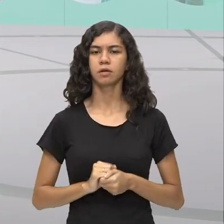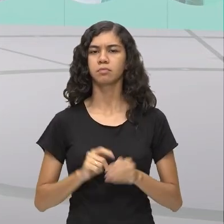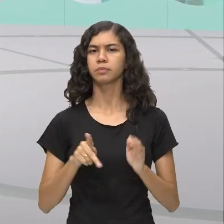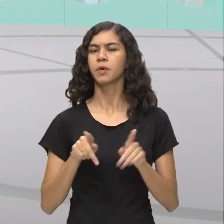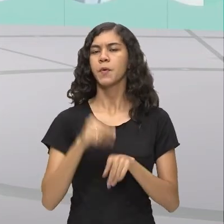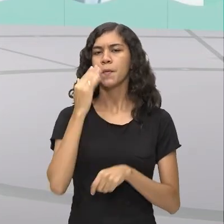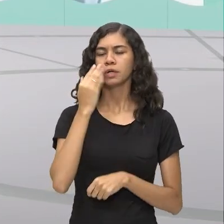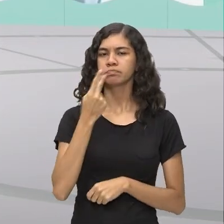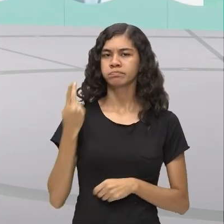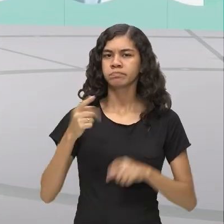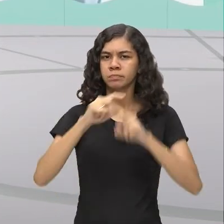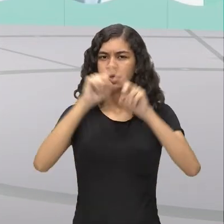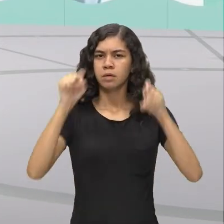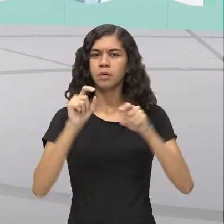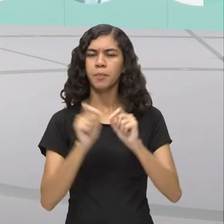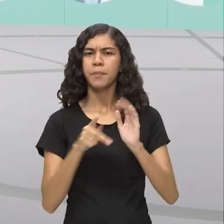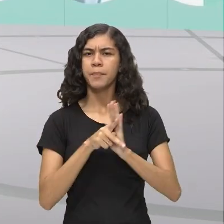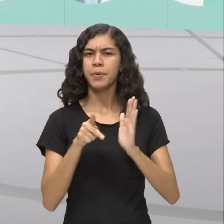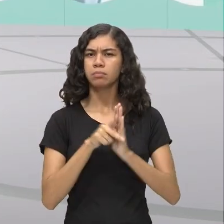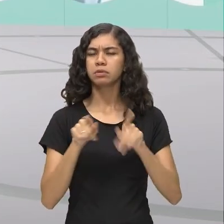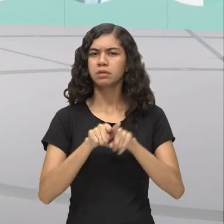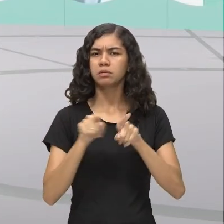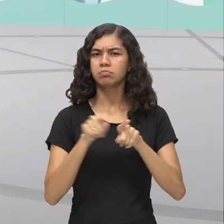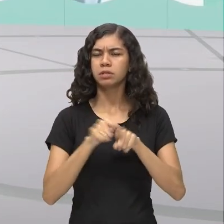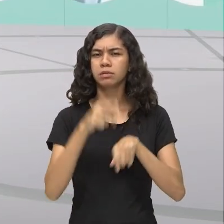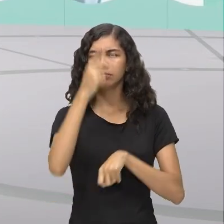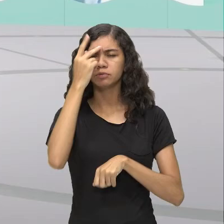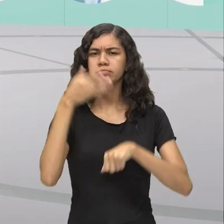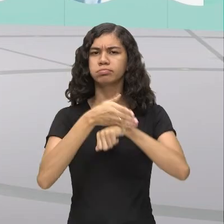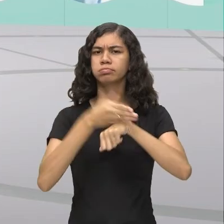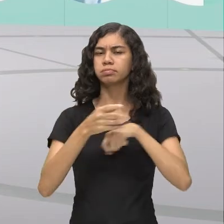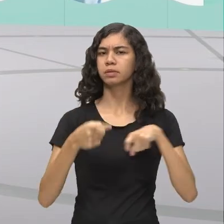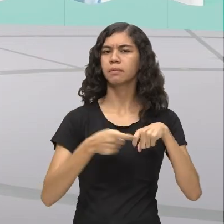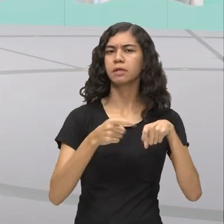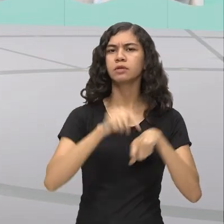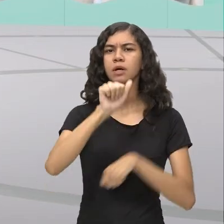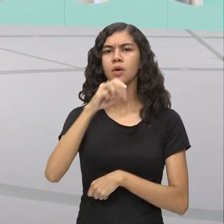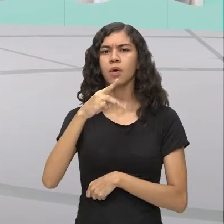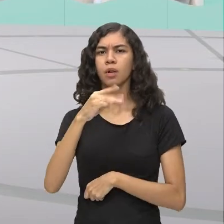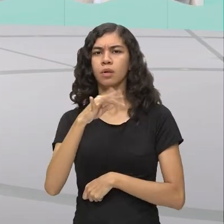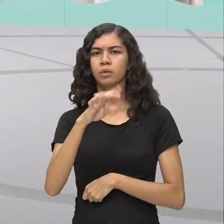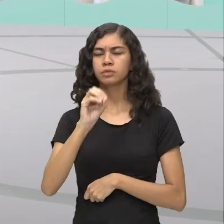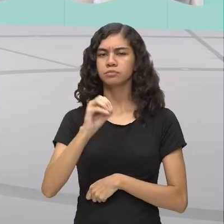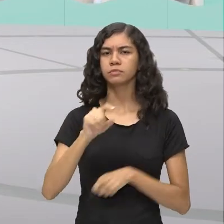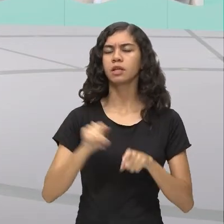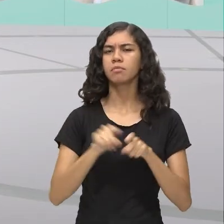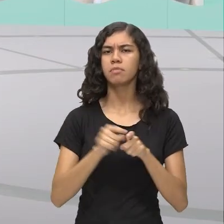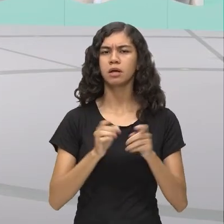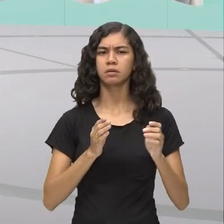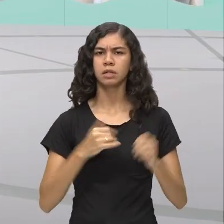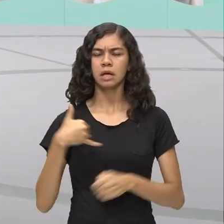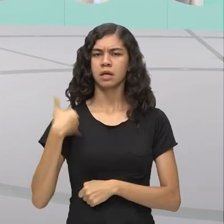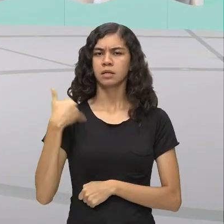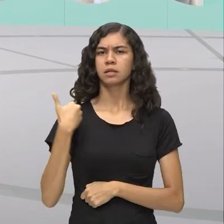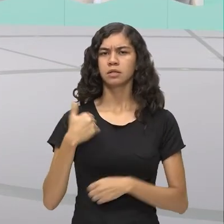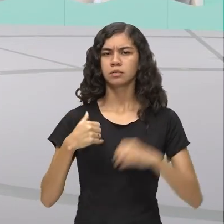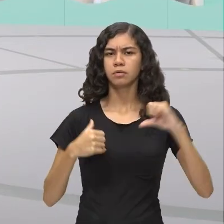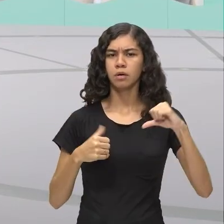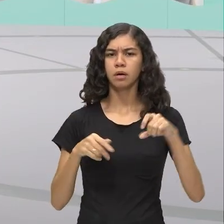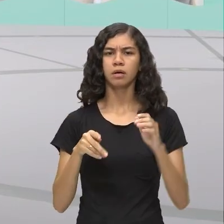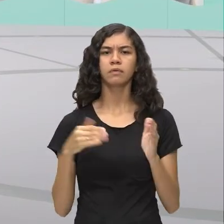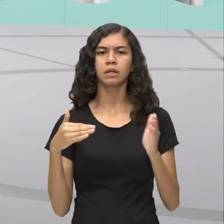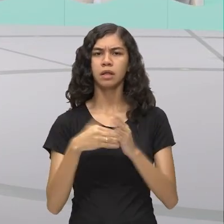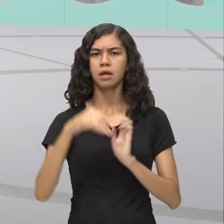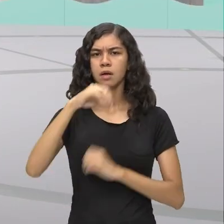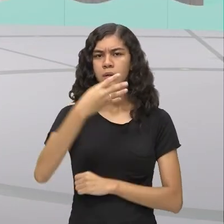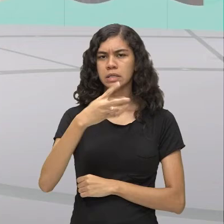óssea ou pacientes oncológicos, na faixa etária de 9 a 45 anos, também vão ser indicados para essa vacina, tá